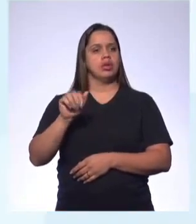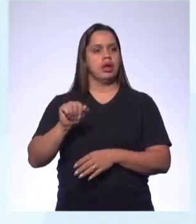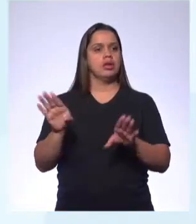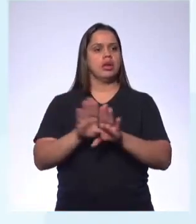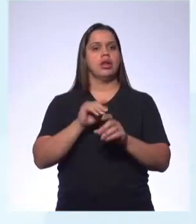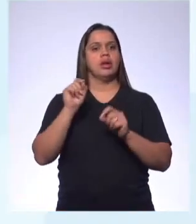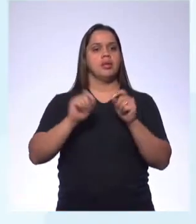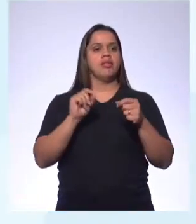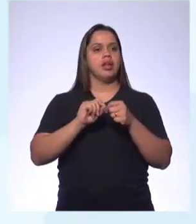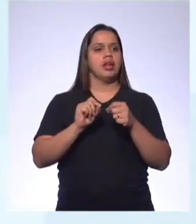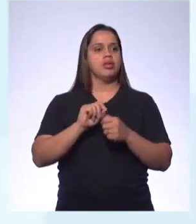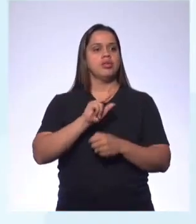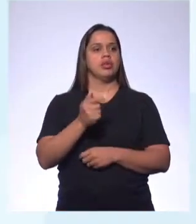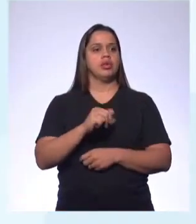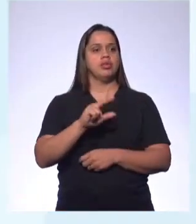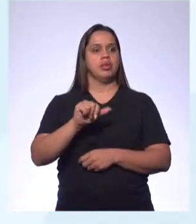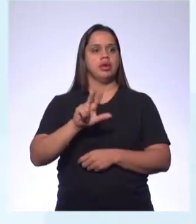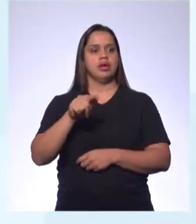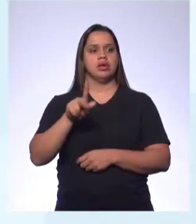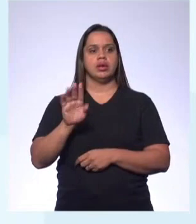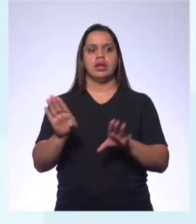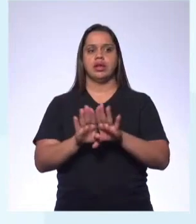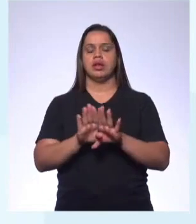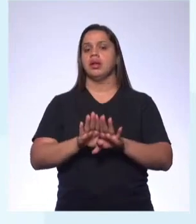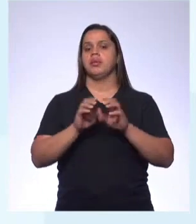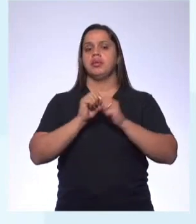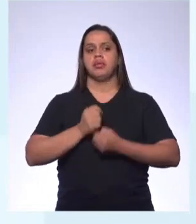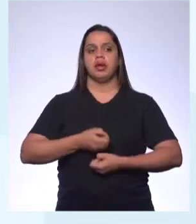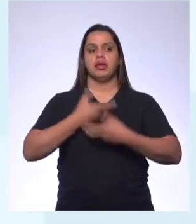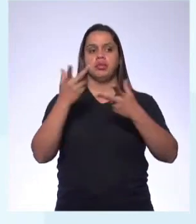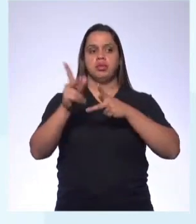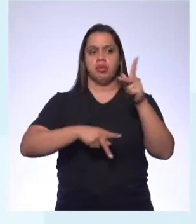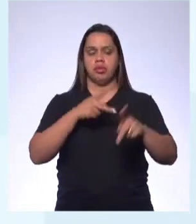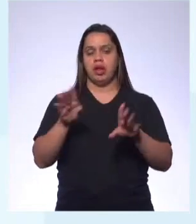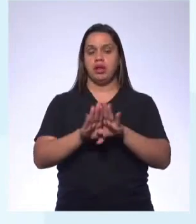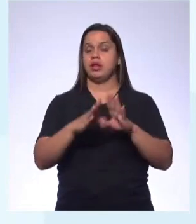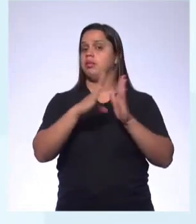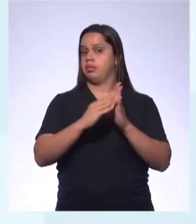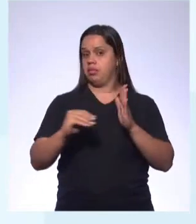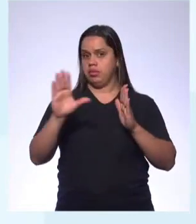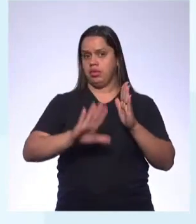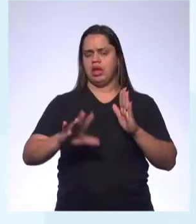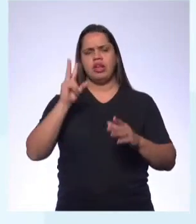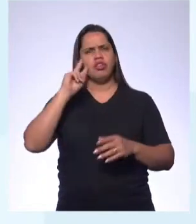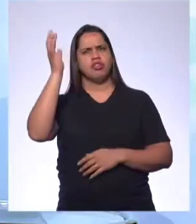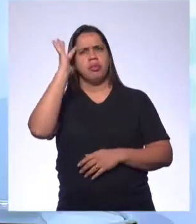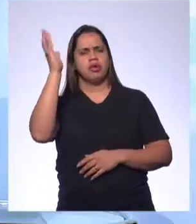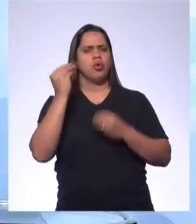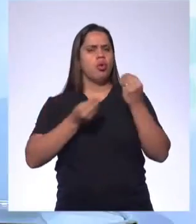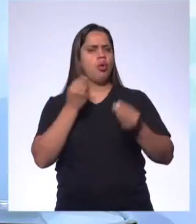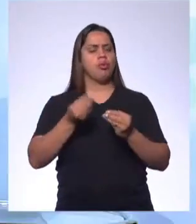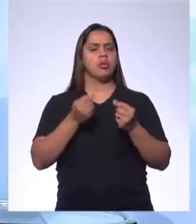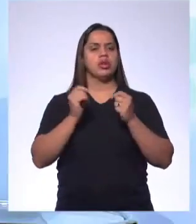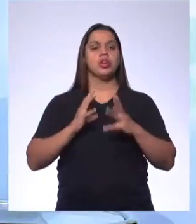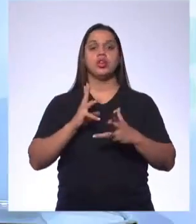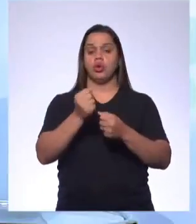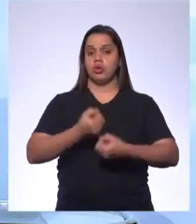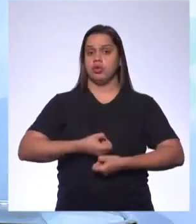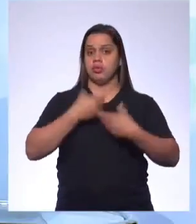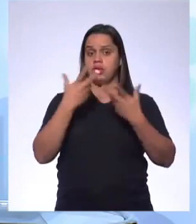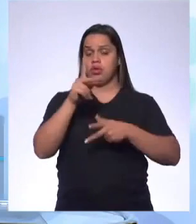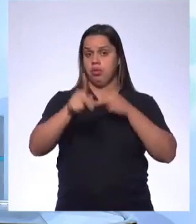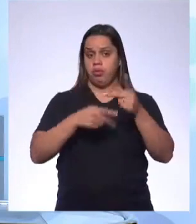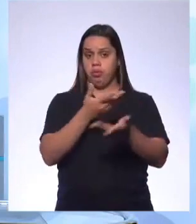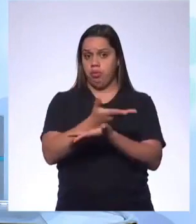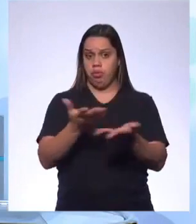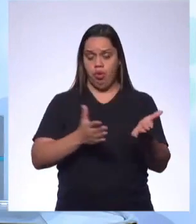dentro desse contexto, a gente pensou como que as expressões populares foram tomando corpo ao longo